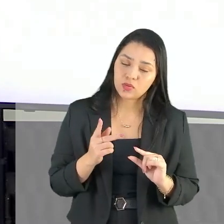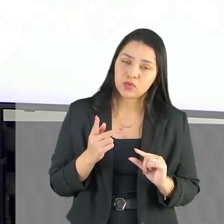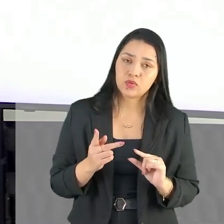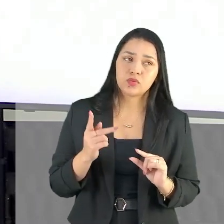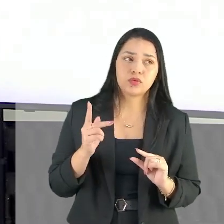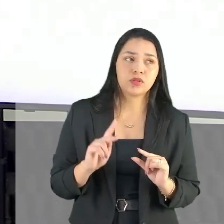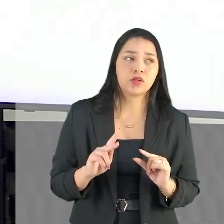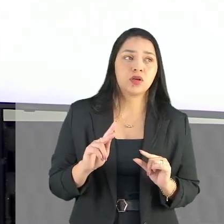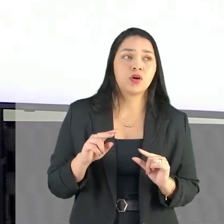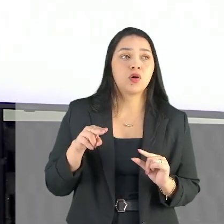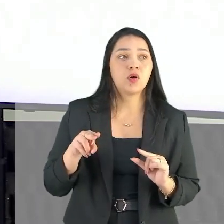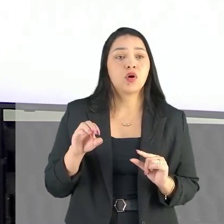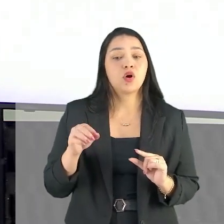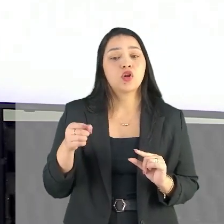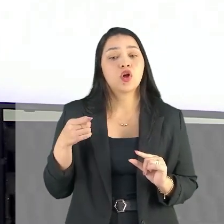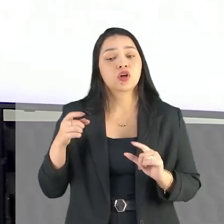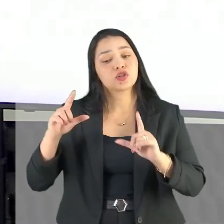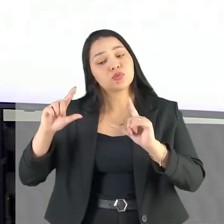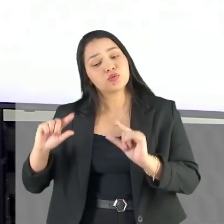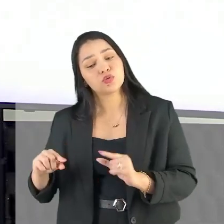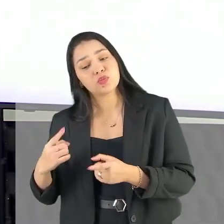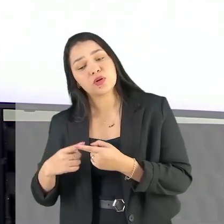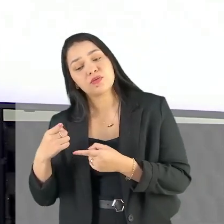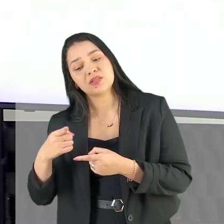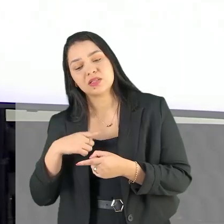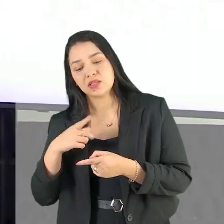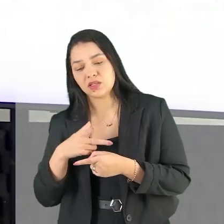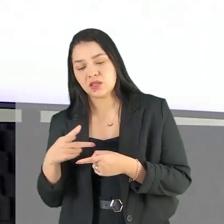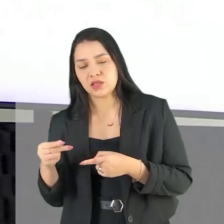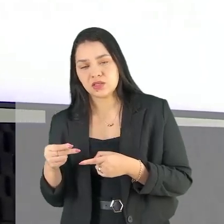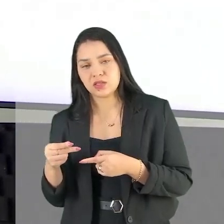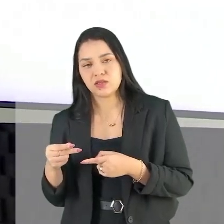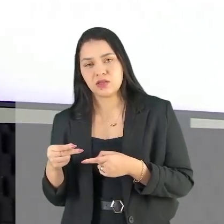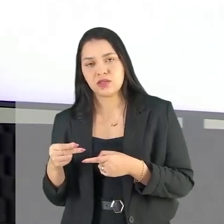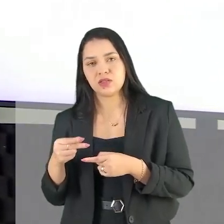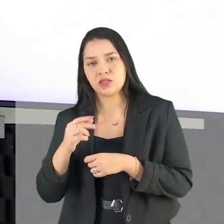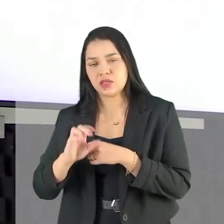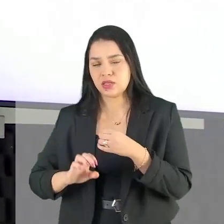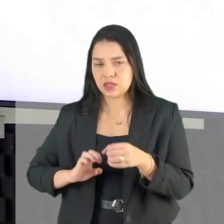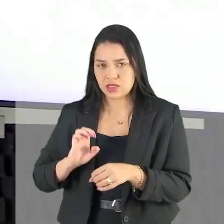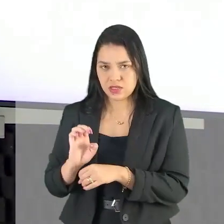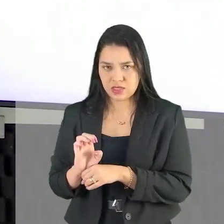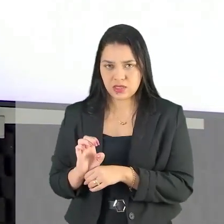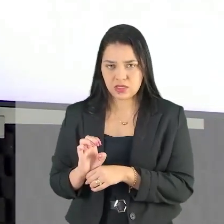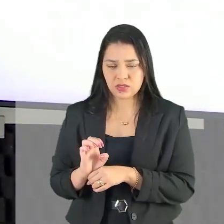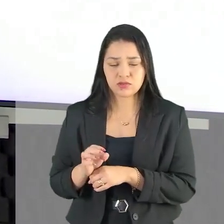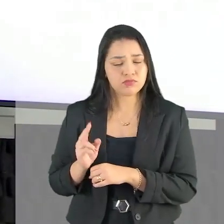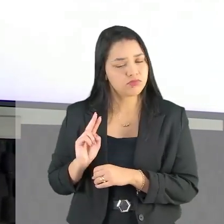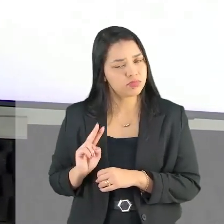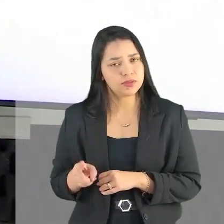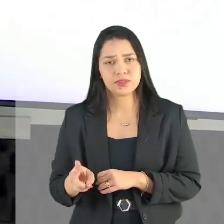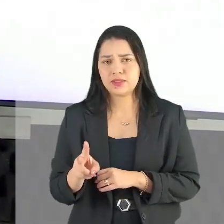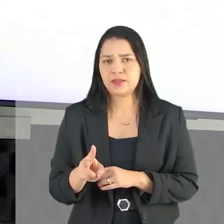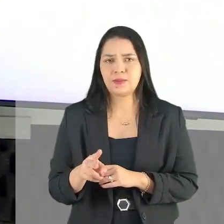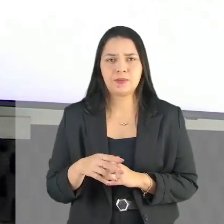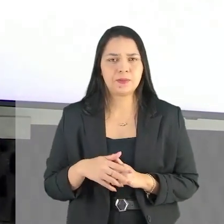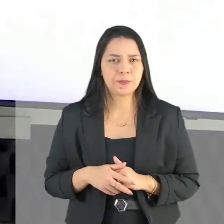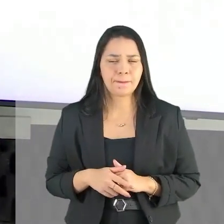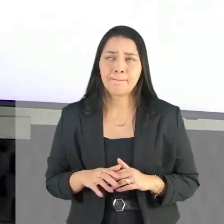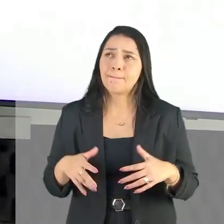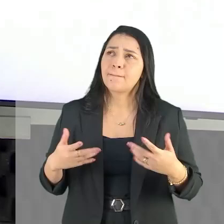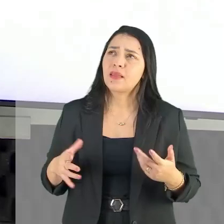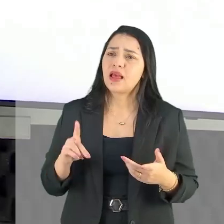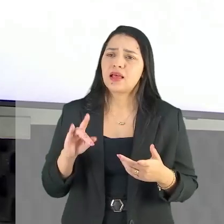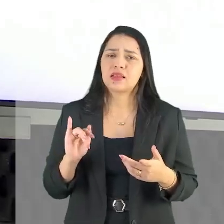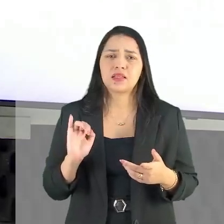diminui. Por que teu NOx diminui? Porque você ganha elétrons. Toda vez vai ser assim. Ah,